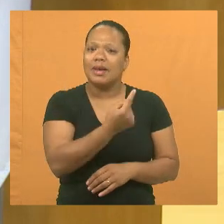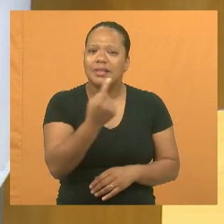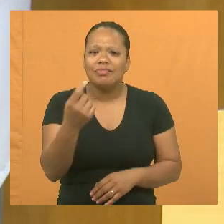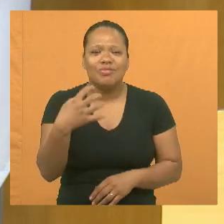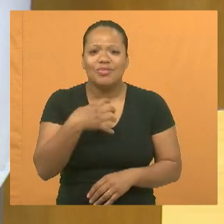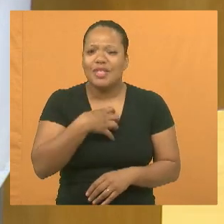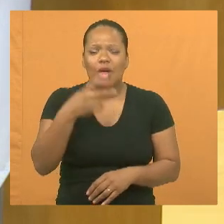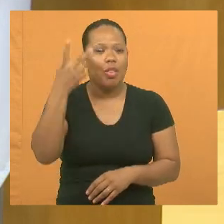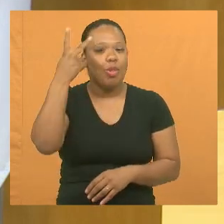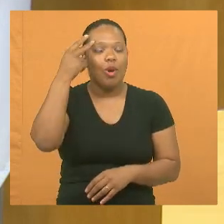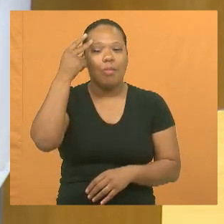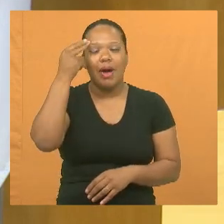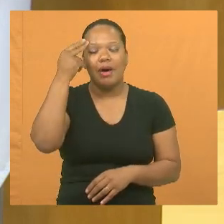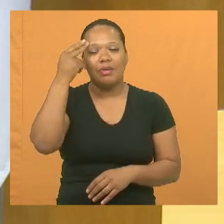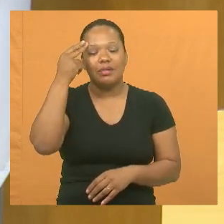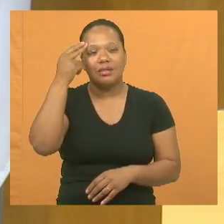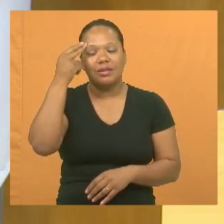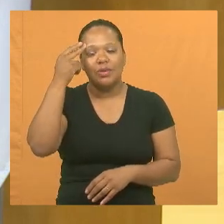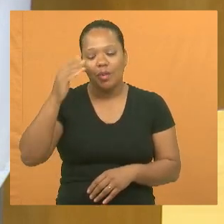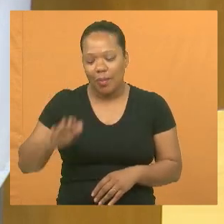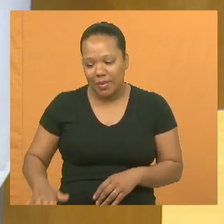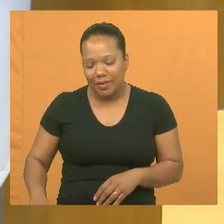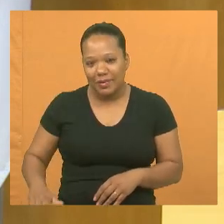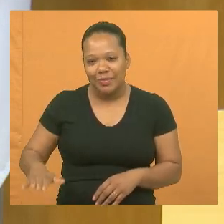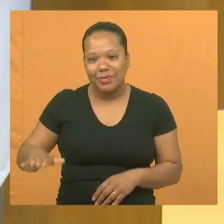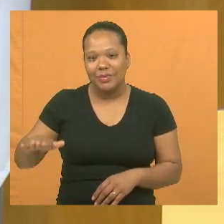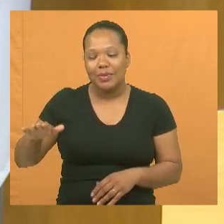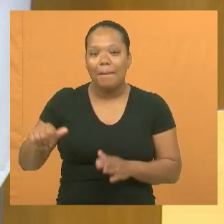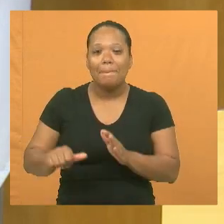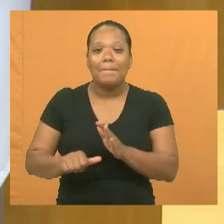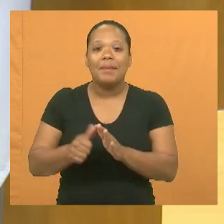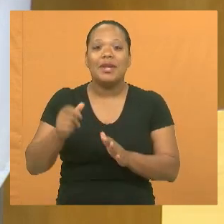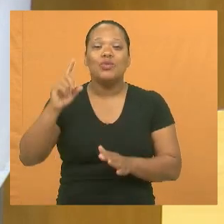humano desde o seu primeiro dia de vida.